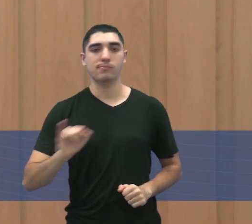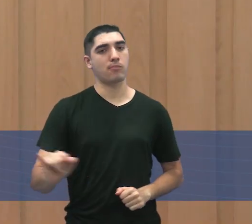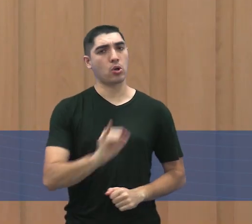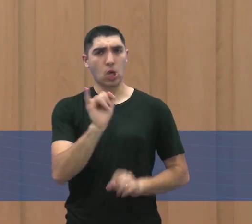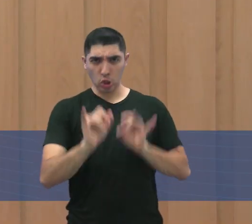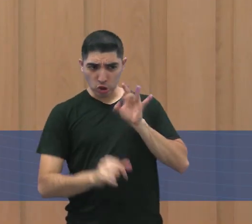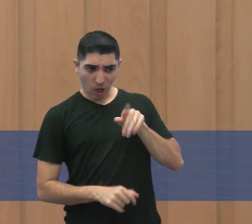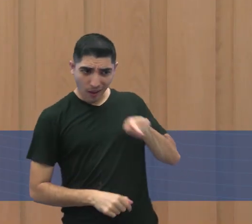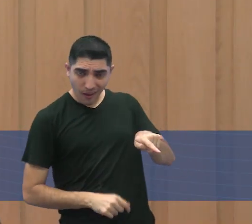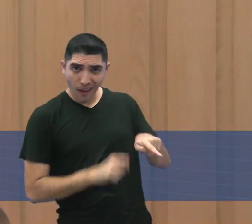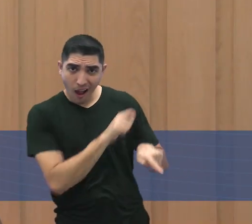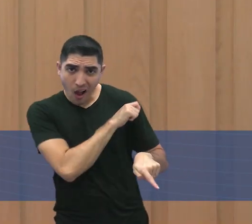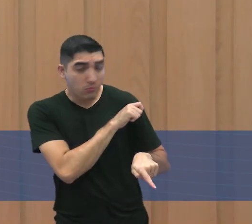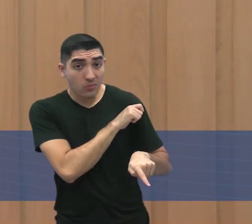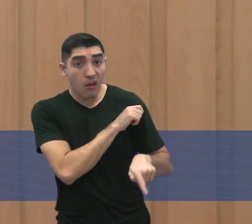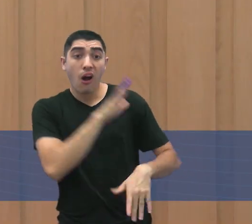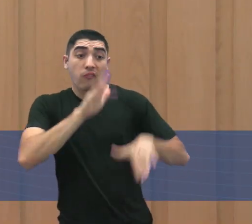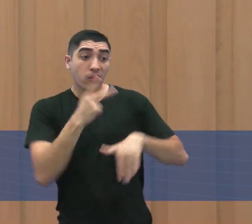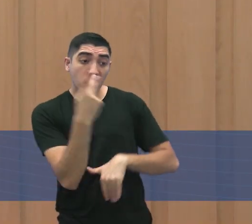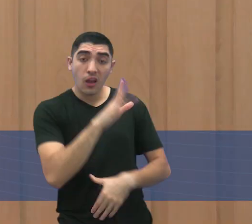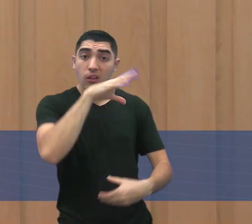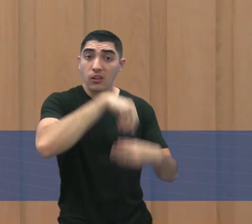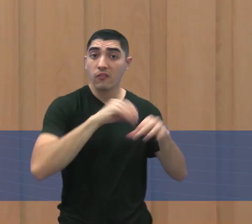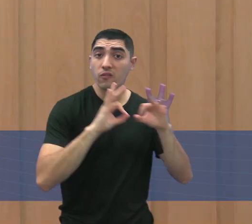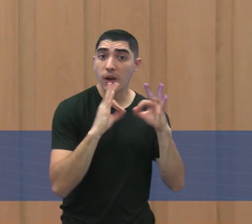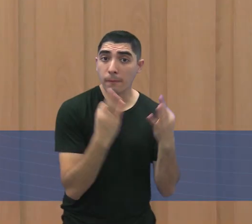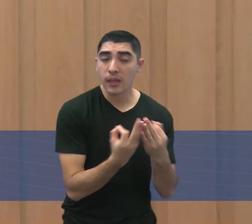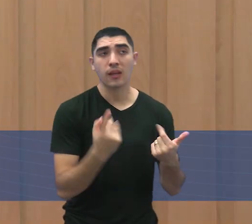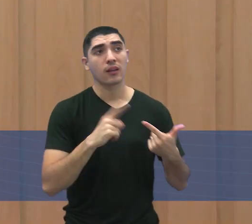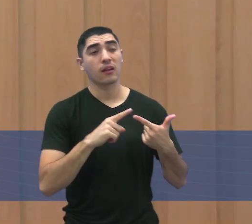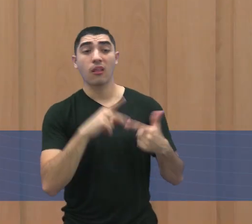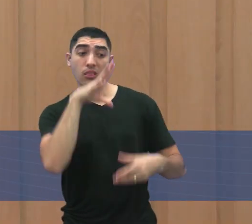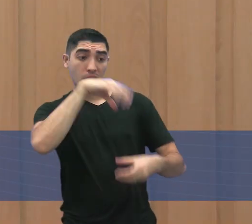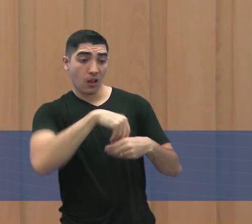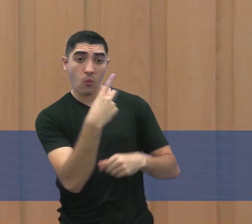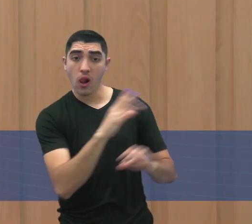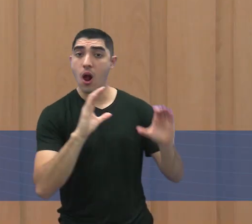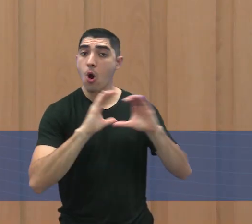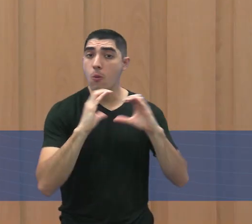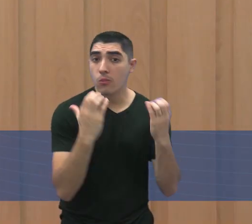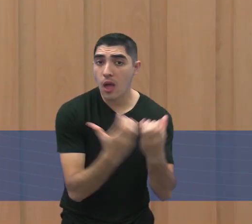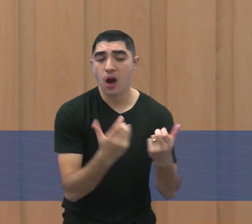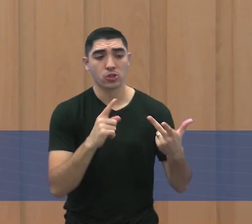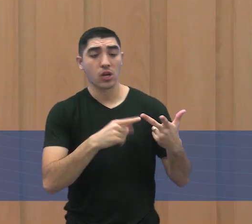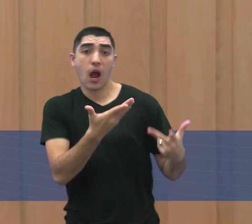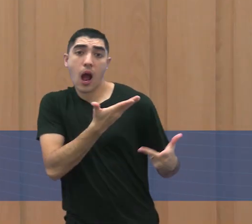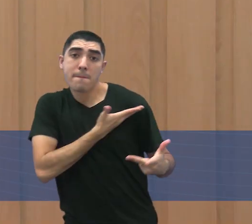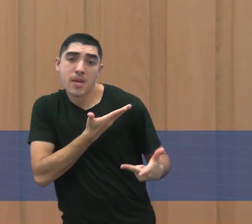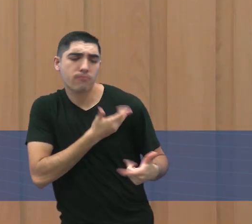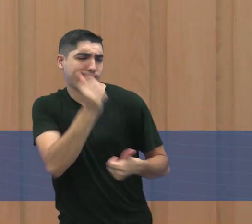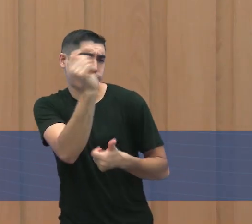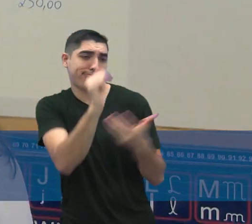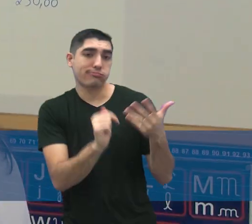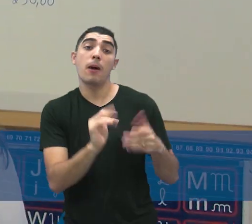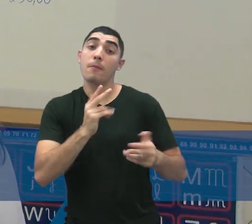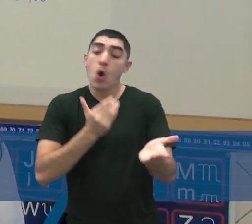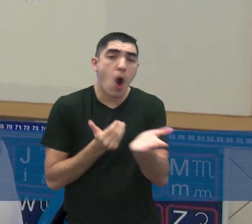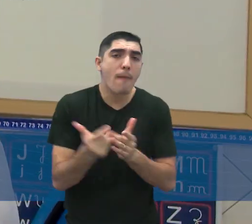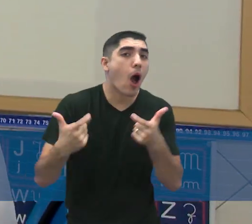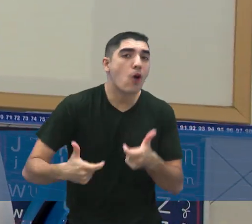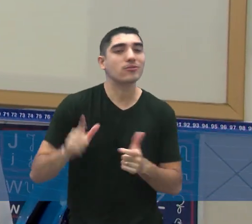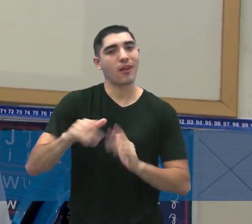só para ele, né? Muitas vezes é para a própria família, é para a própria comunidade, o entorno em que ele vive, e isso começa dentro da escola.